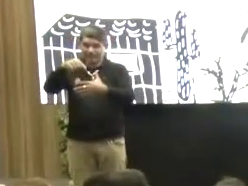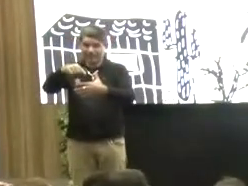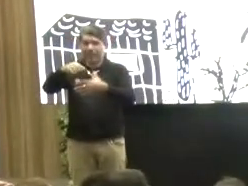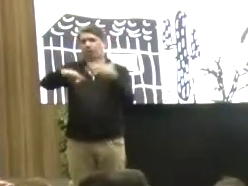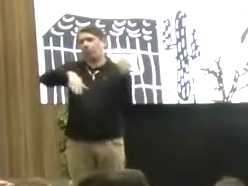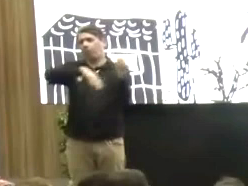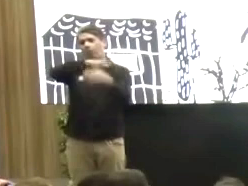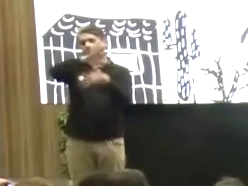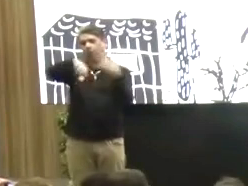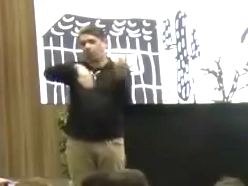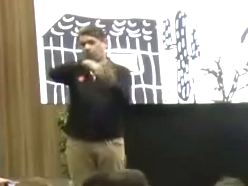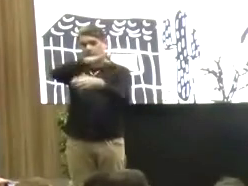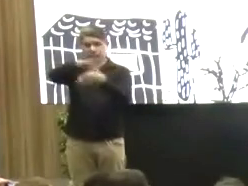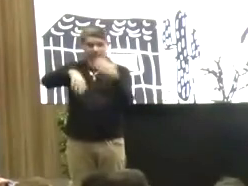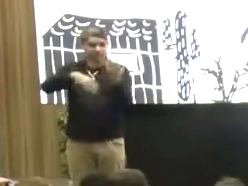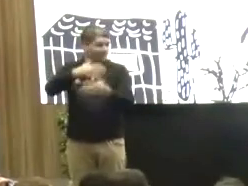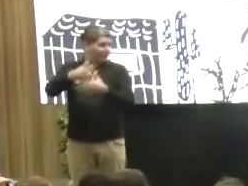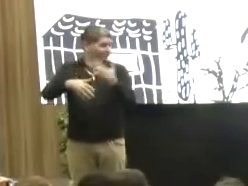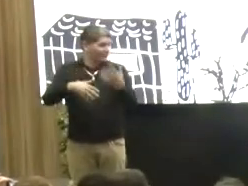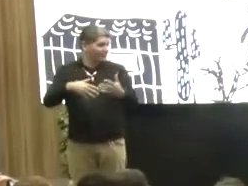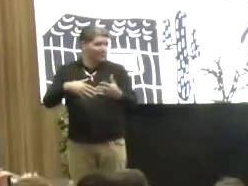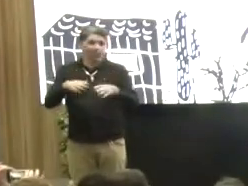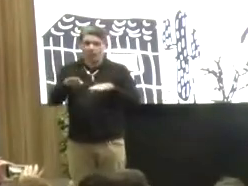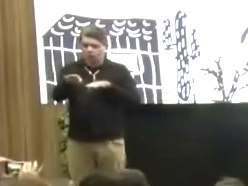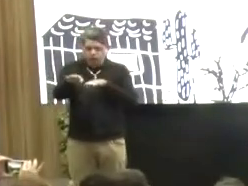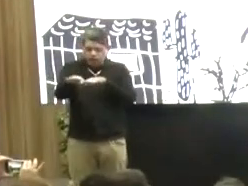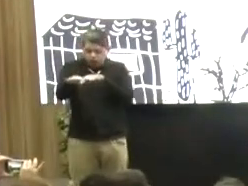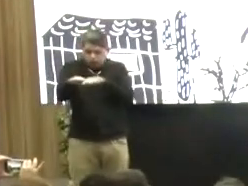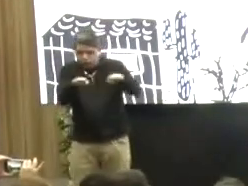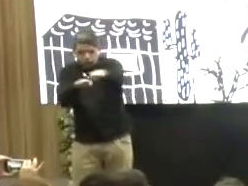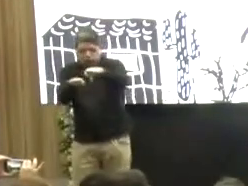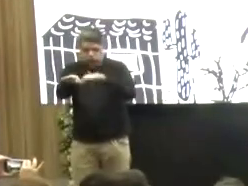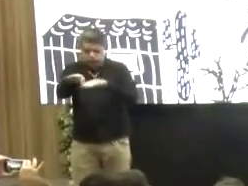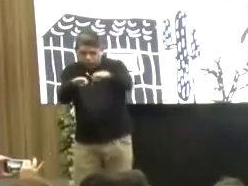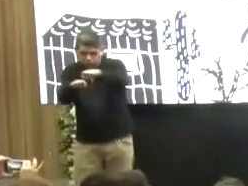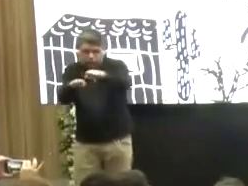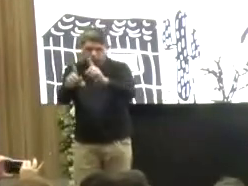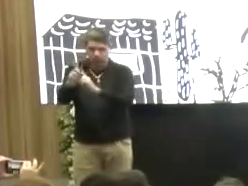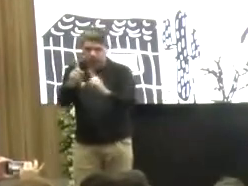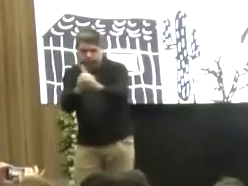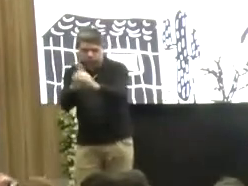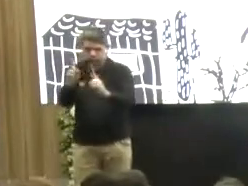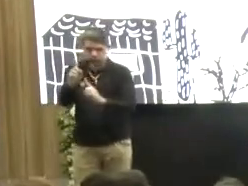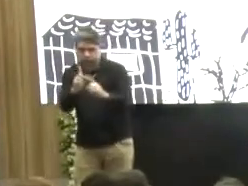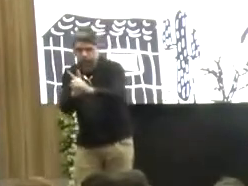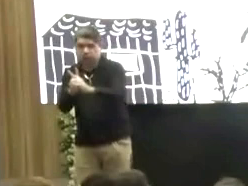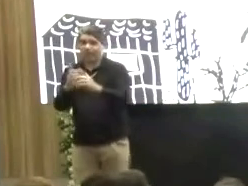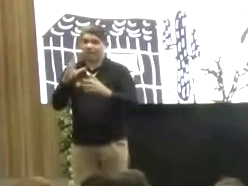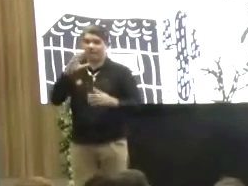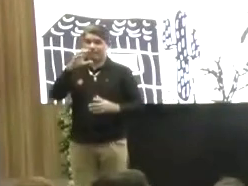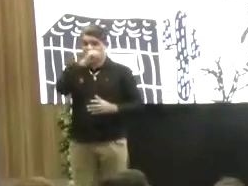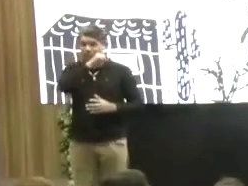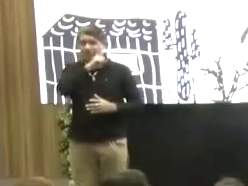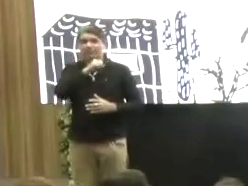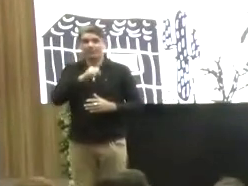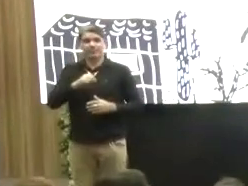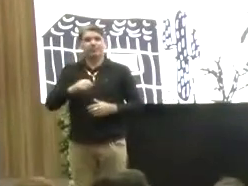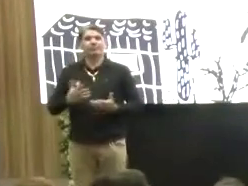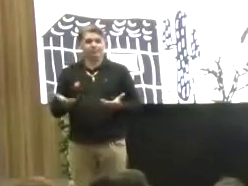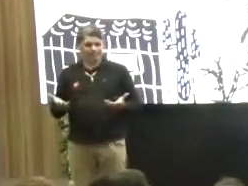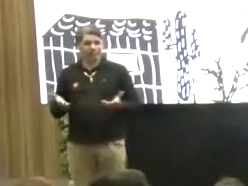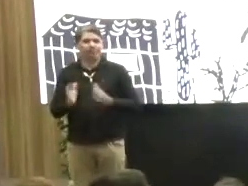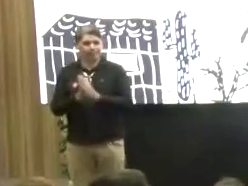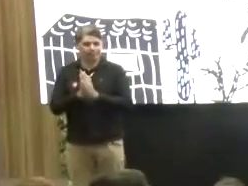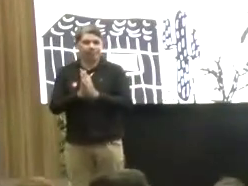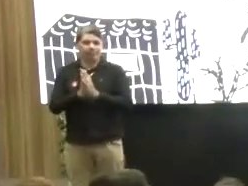desmantelo. Aqui é sai da frente que eu vou passar, entende? Não tem tempo, não é? E uma coisa que eu falo sempre,